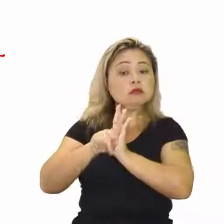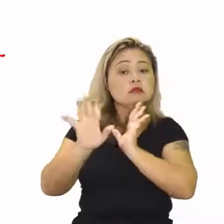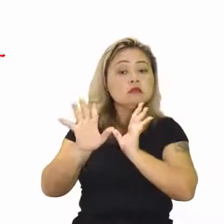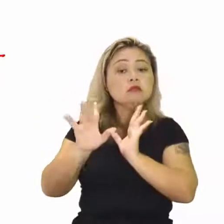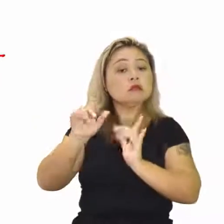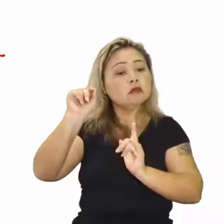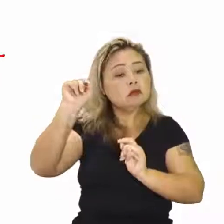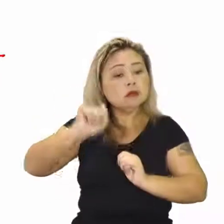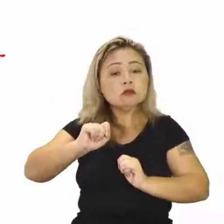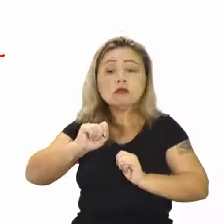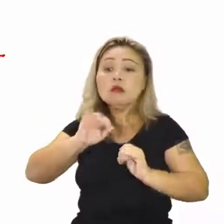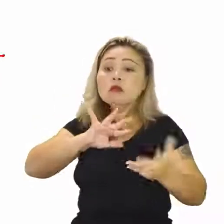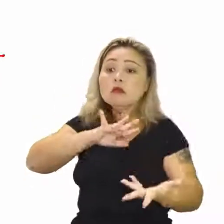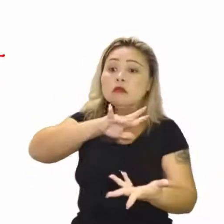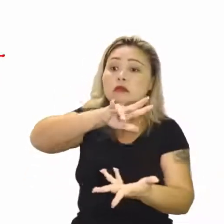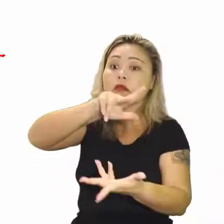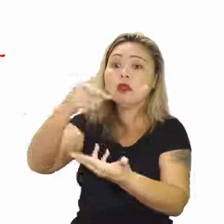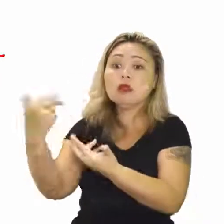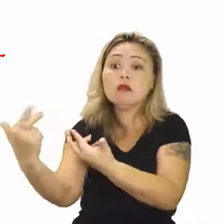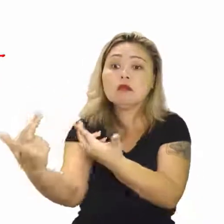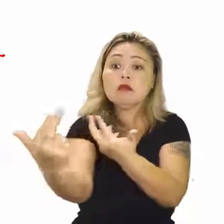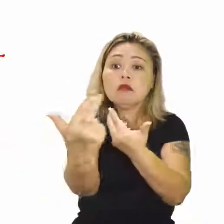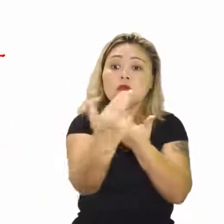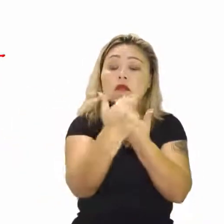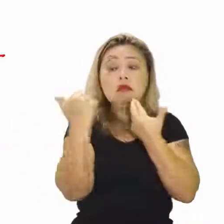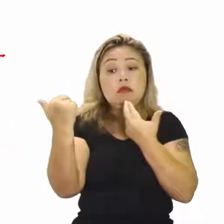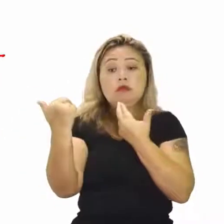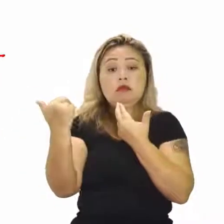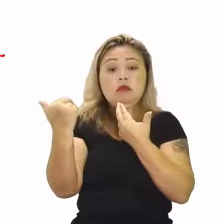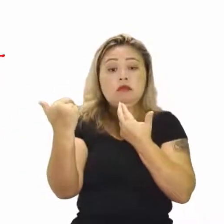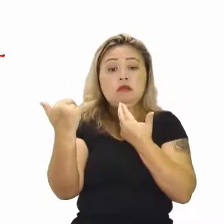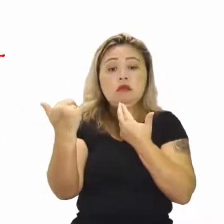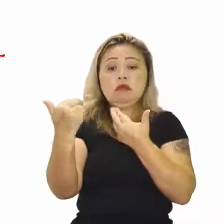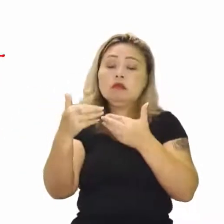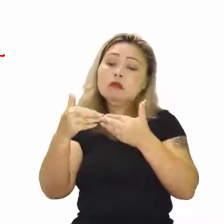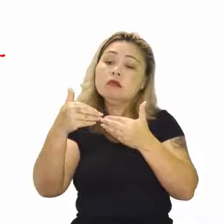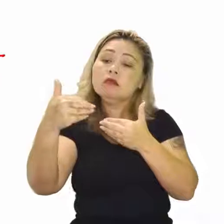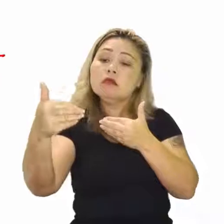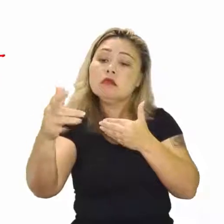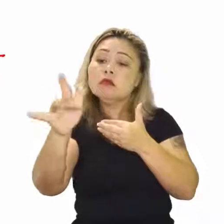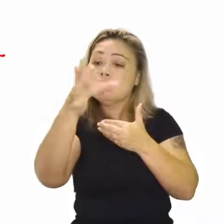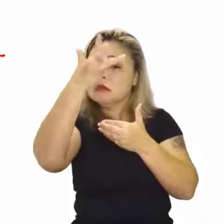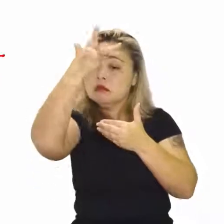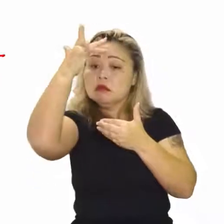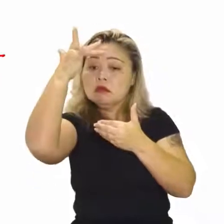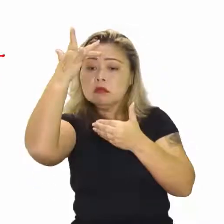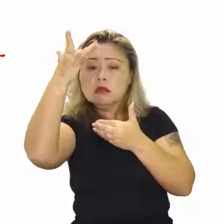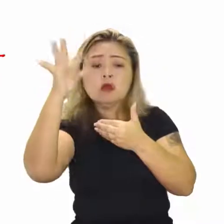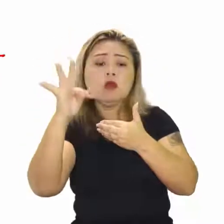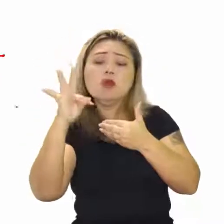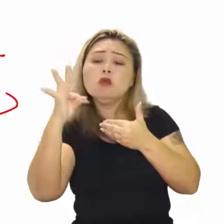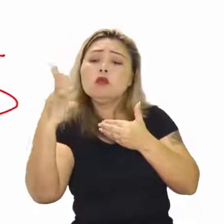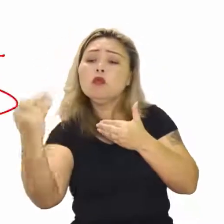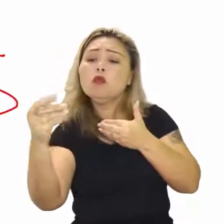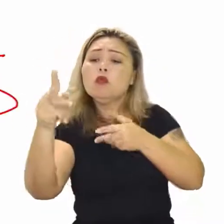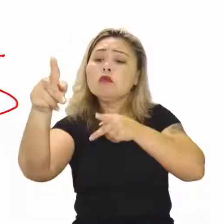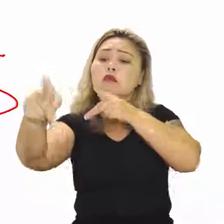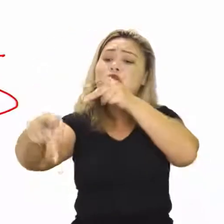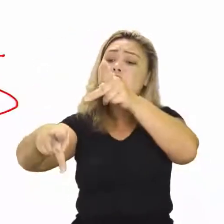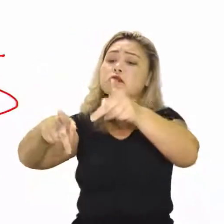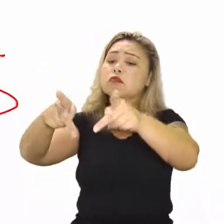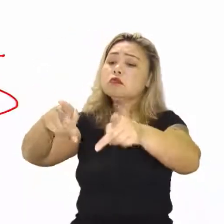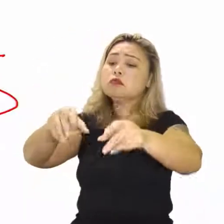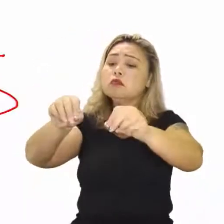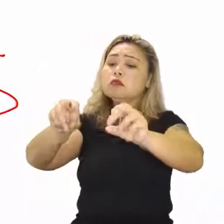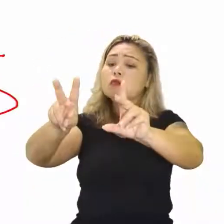E que devem ser universais. Se estender às pessoas de todos os